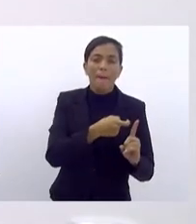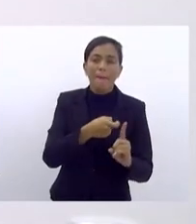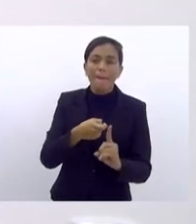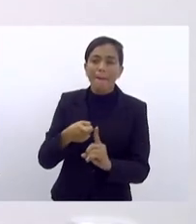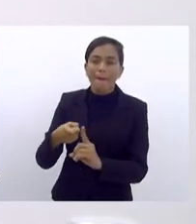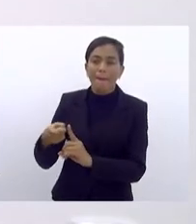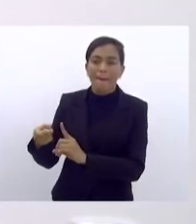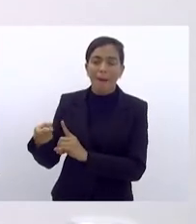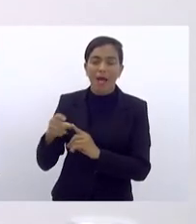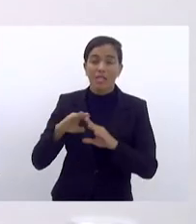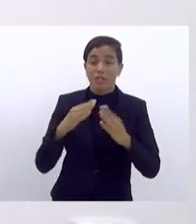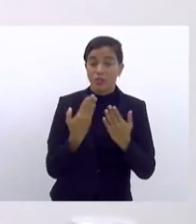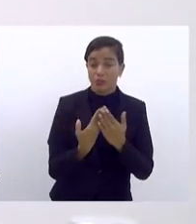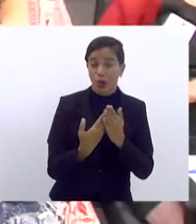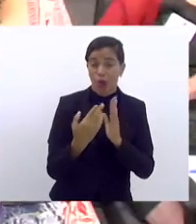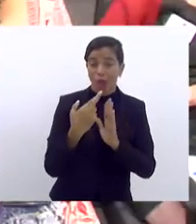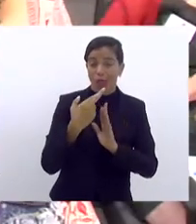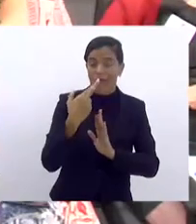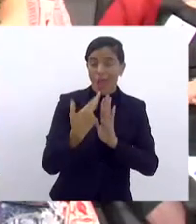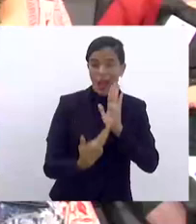registrar a presença da Valeria